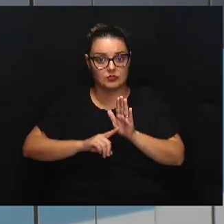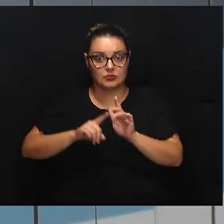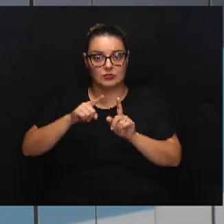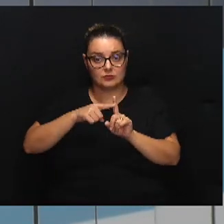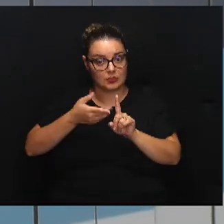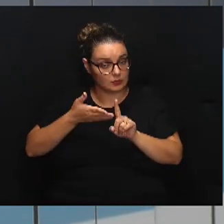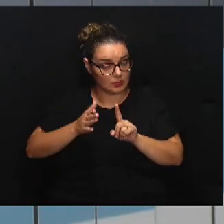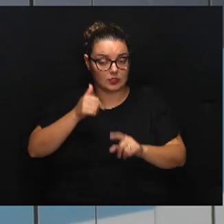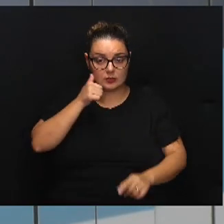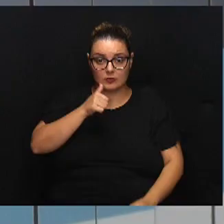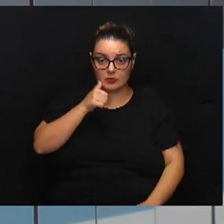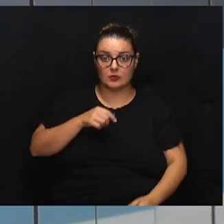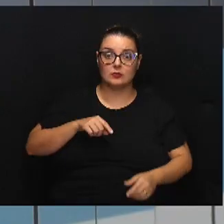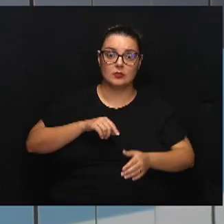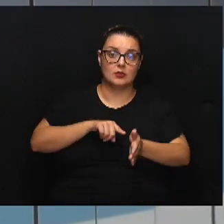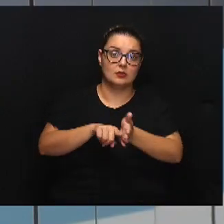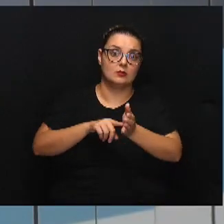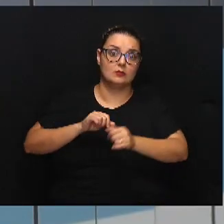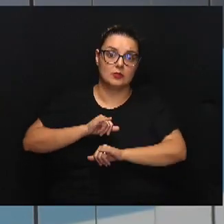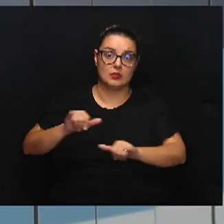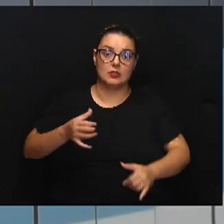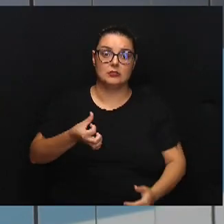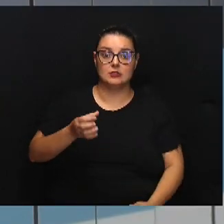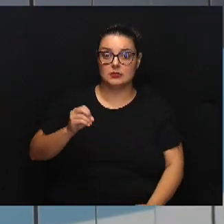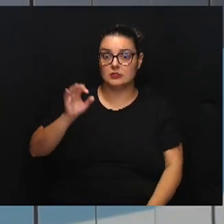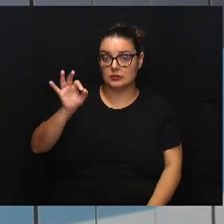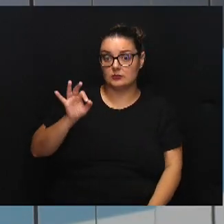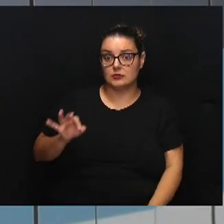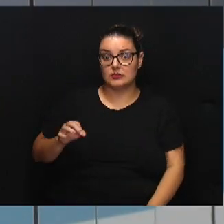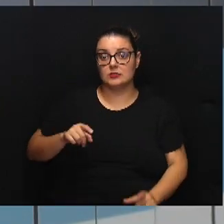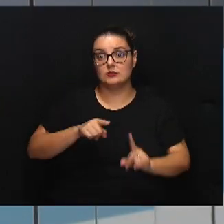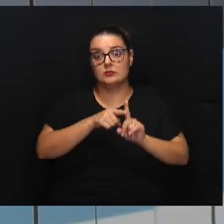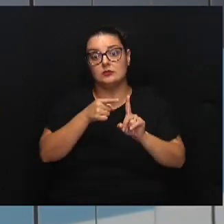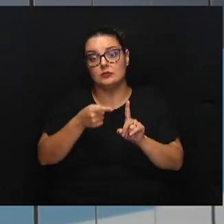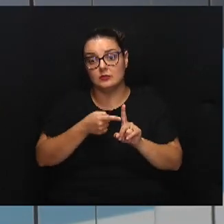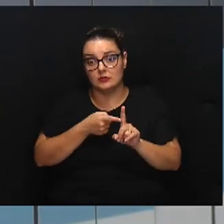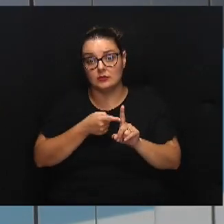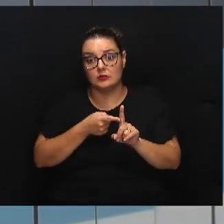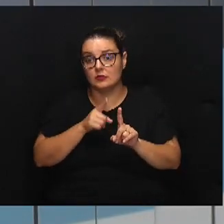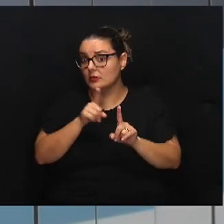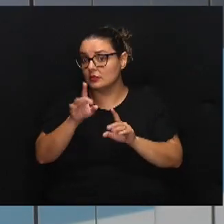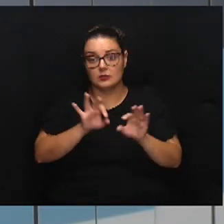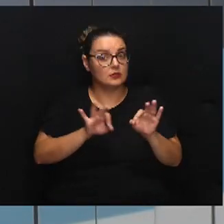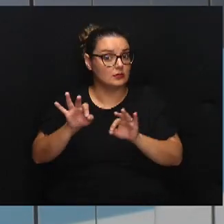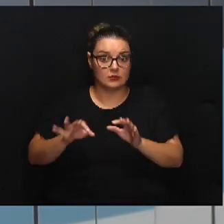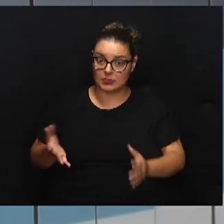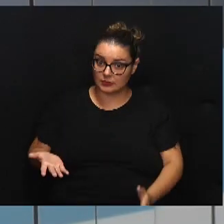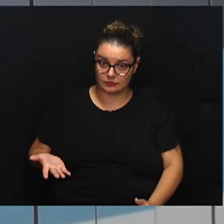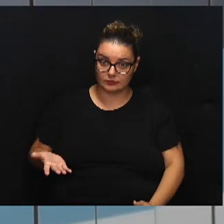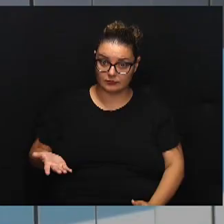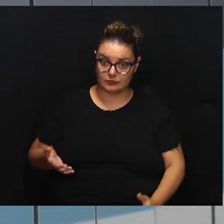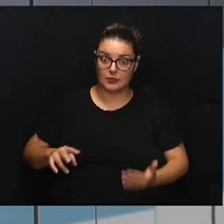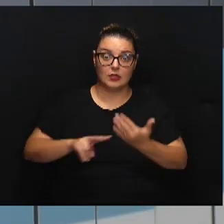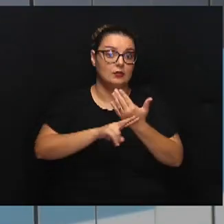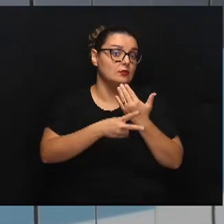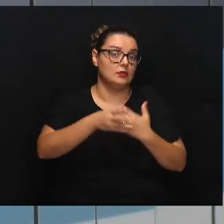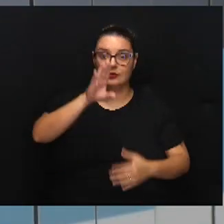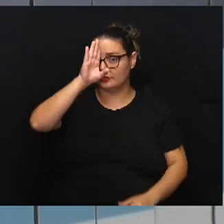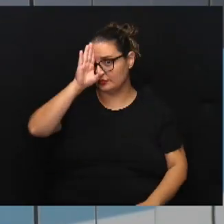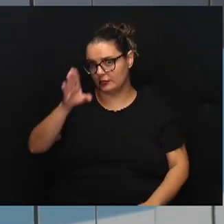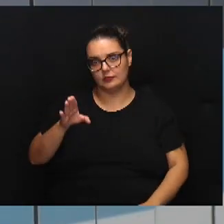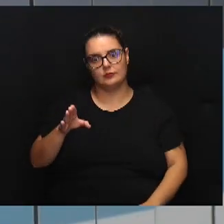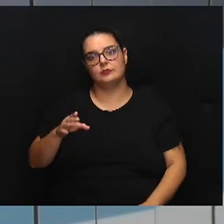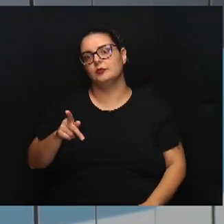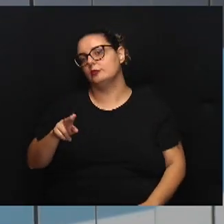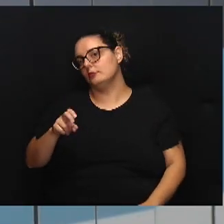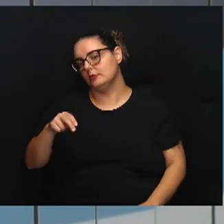uma pesquisa, mais de 60% das gestações não são planejadas. Isso vai ter impacto direto na assistência